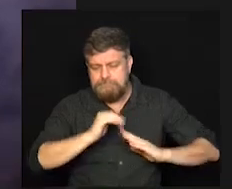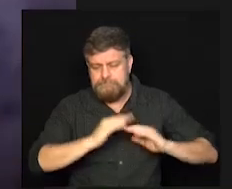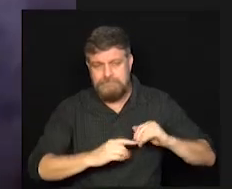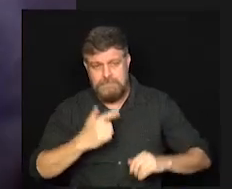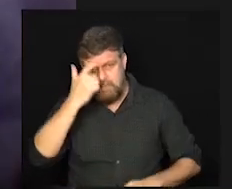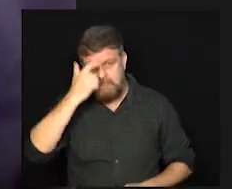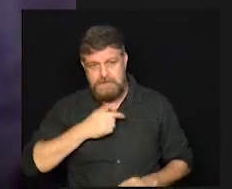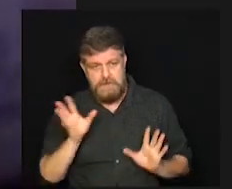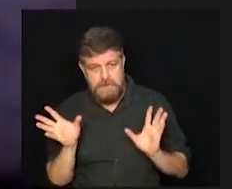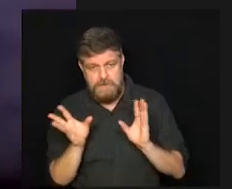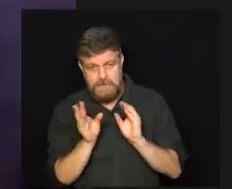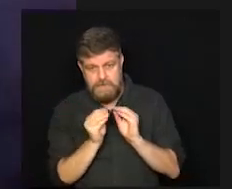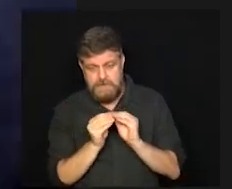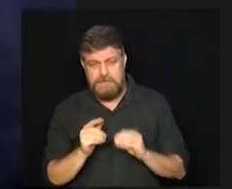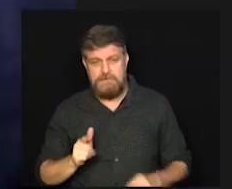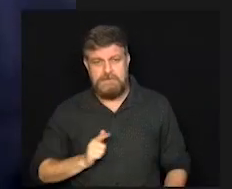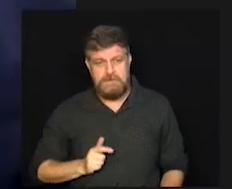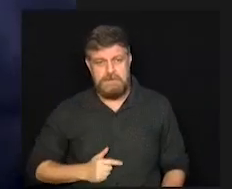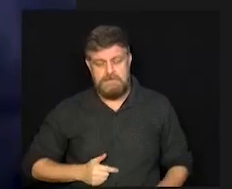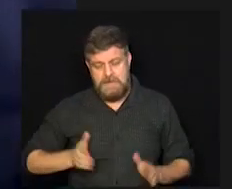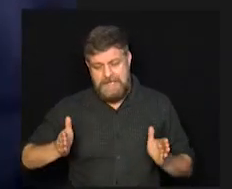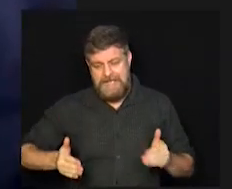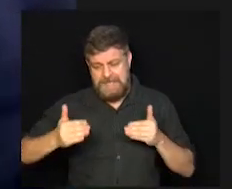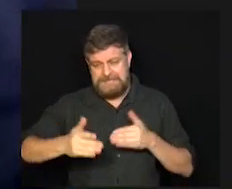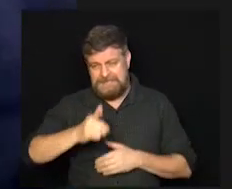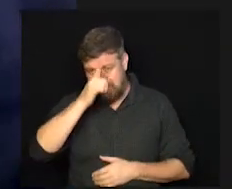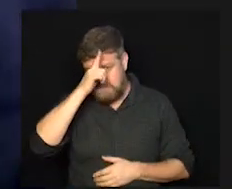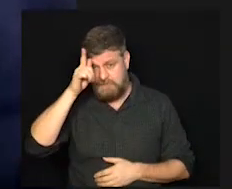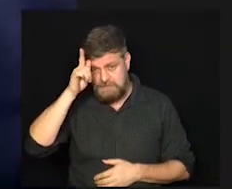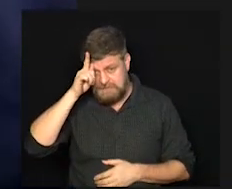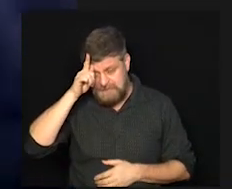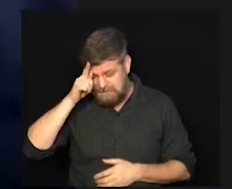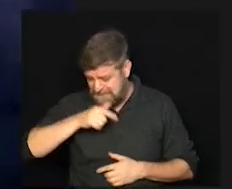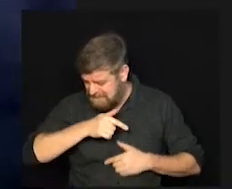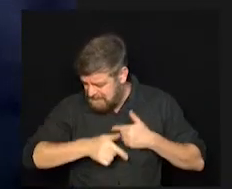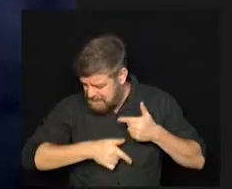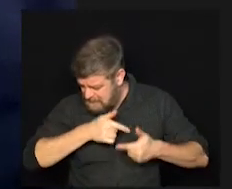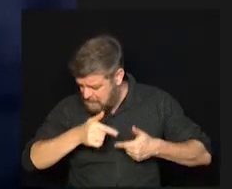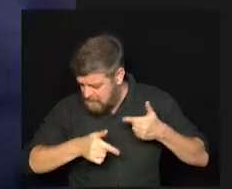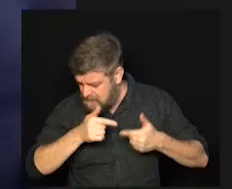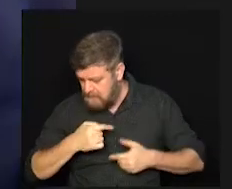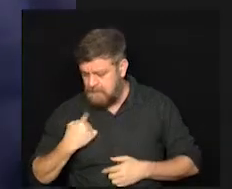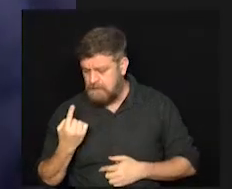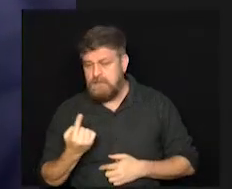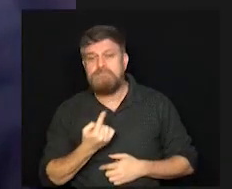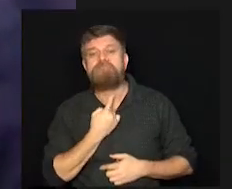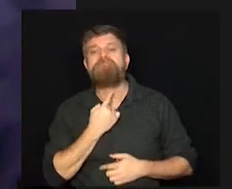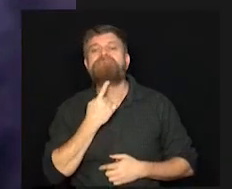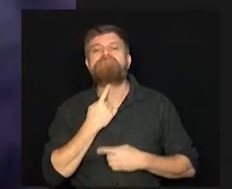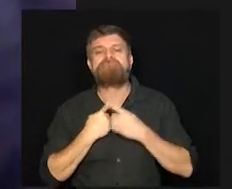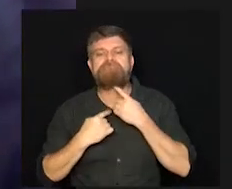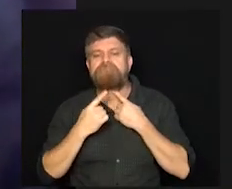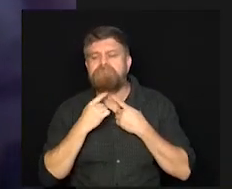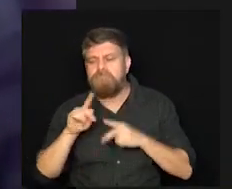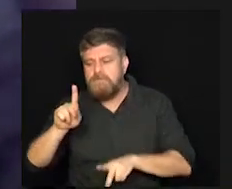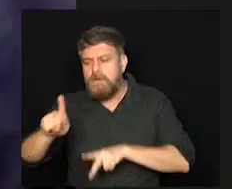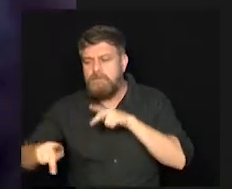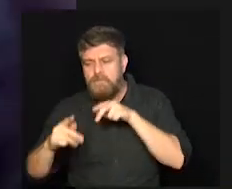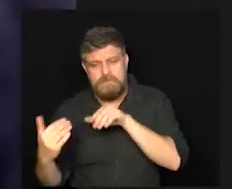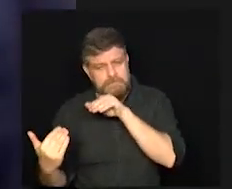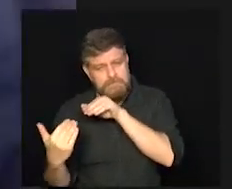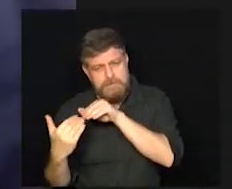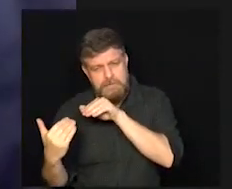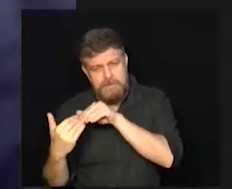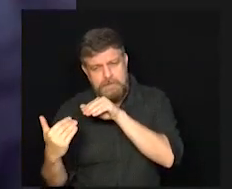que o nosso gabinete, assim como toda essa comissão, está à disposição para poder atender a todos e a todas da